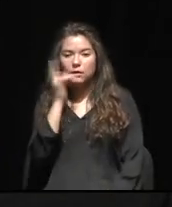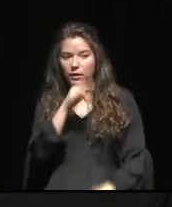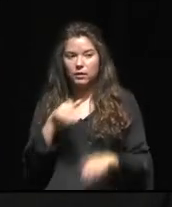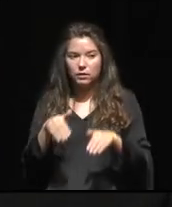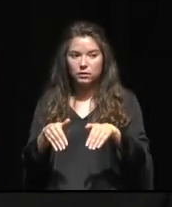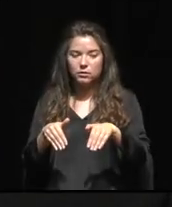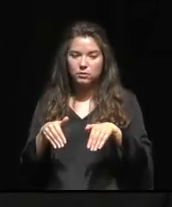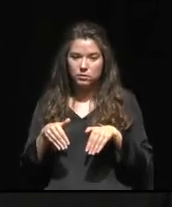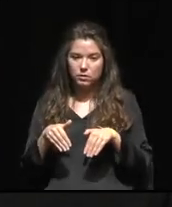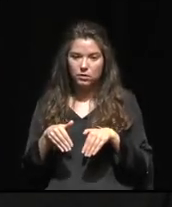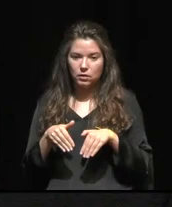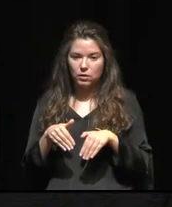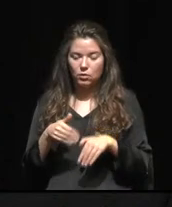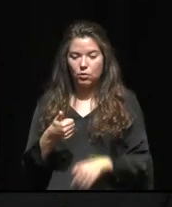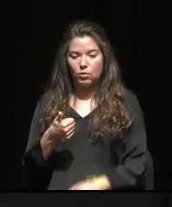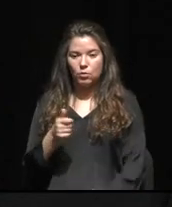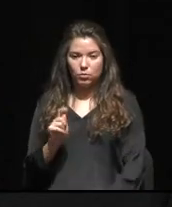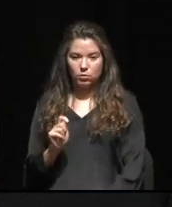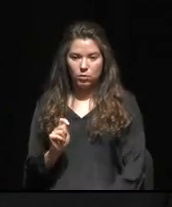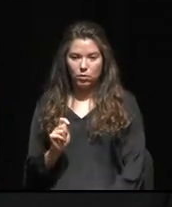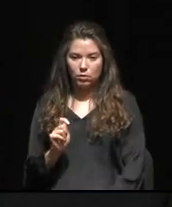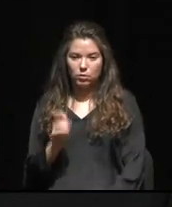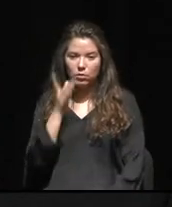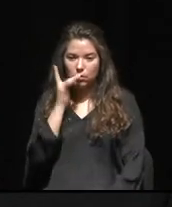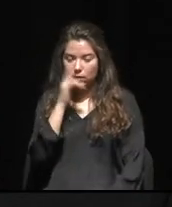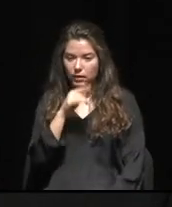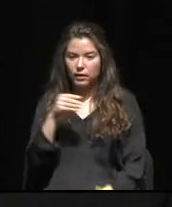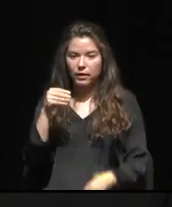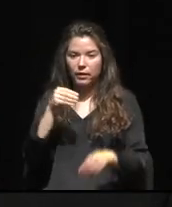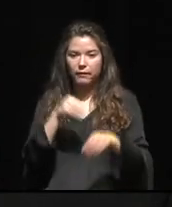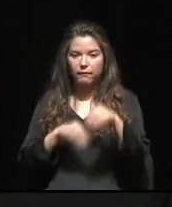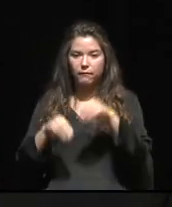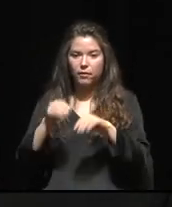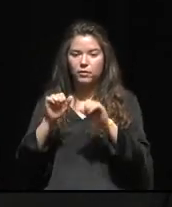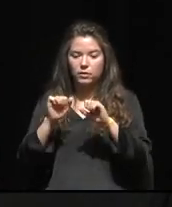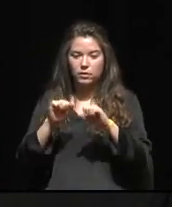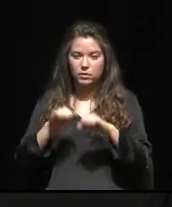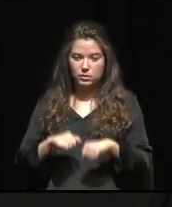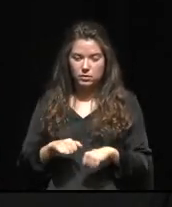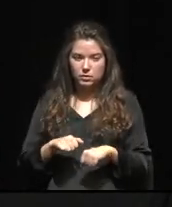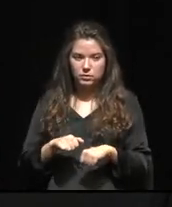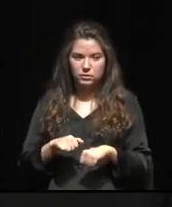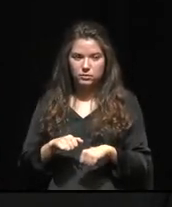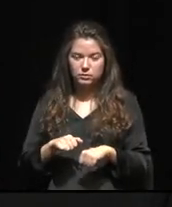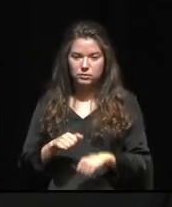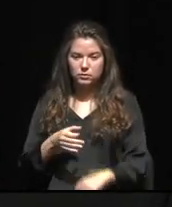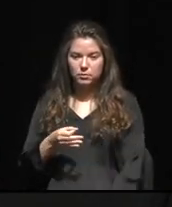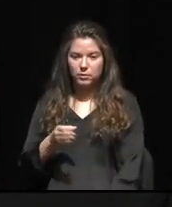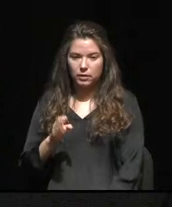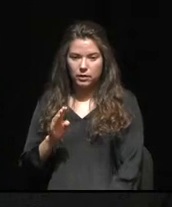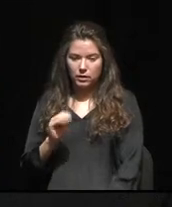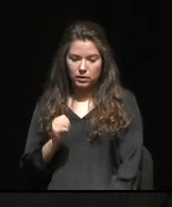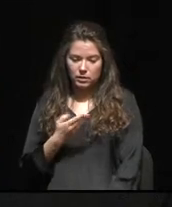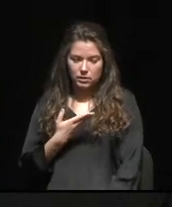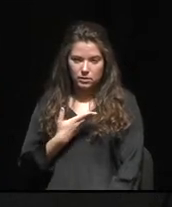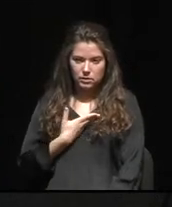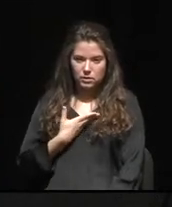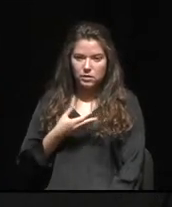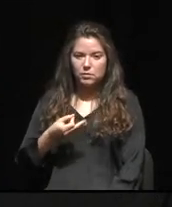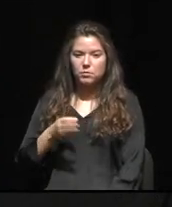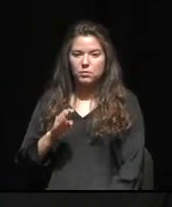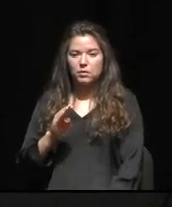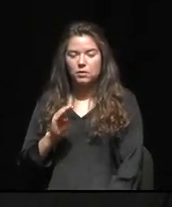abstém bloco quem vota a favor Daniel serralha PS PSD Pan